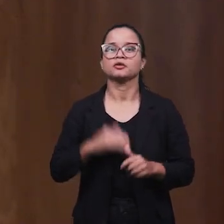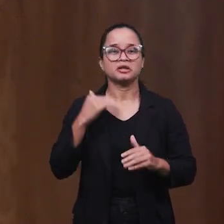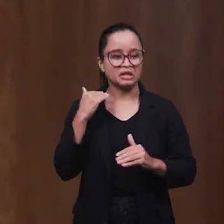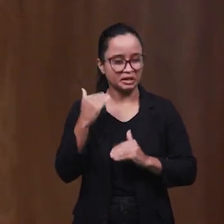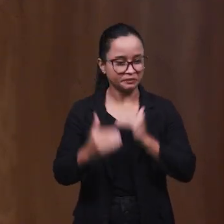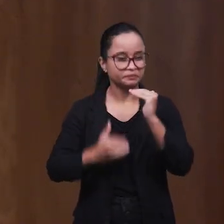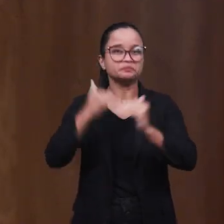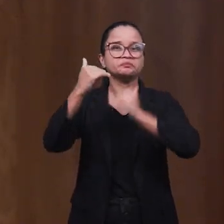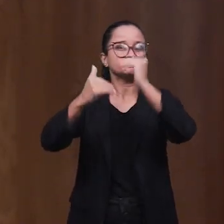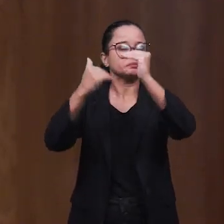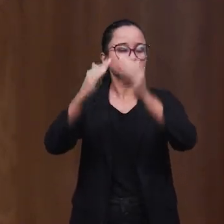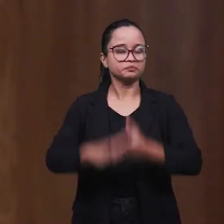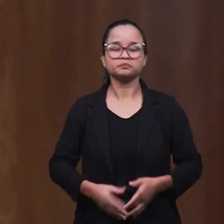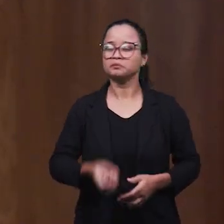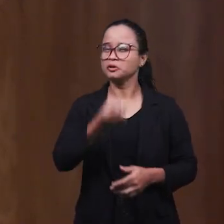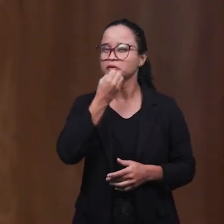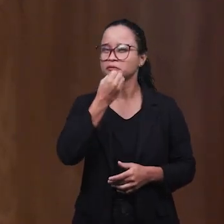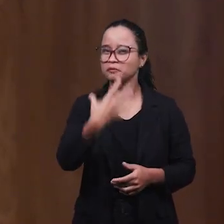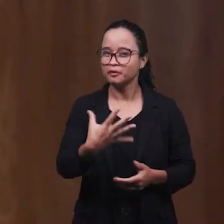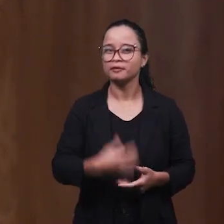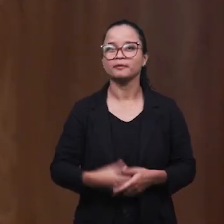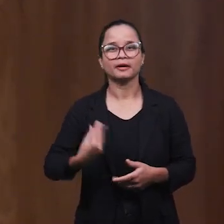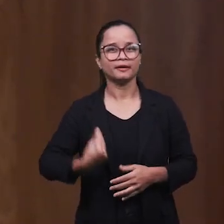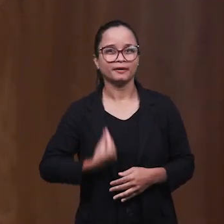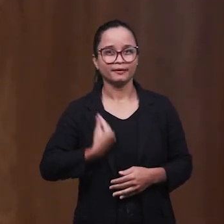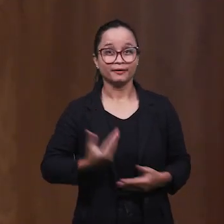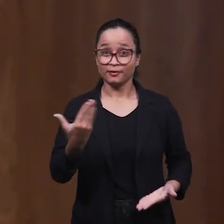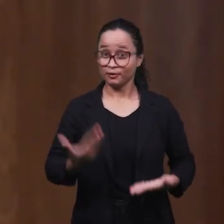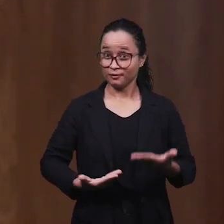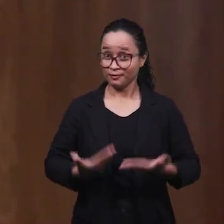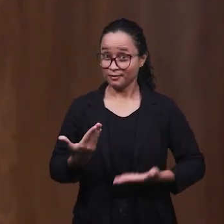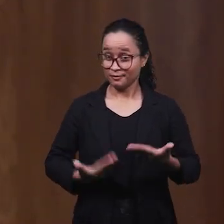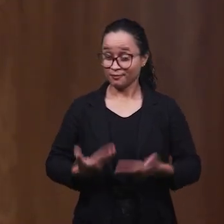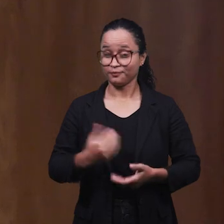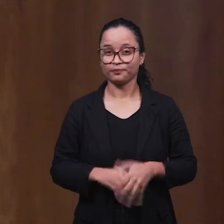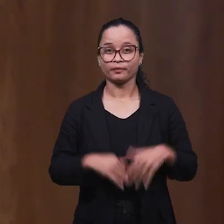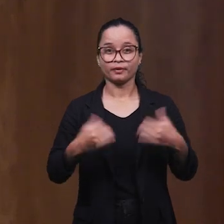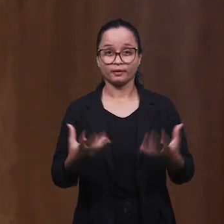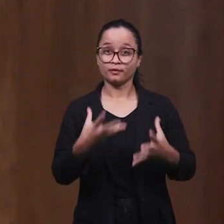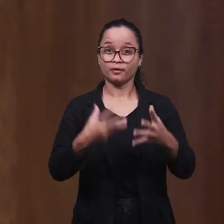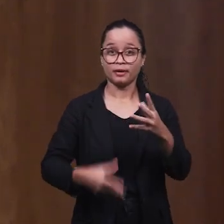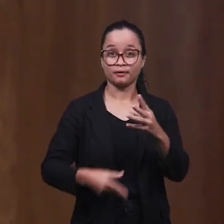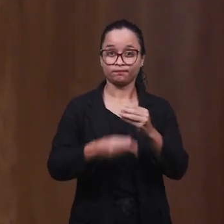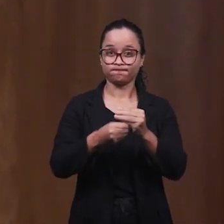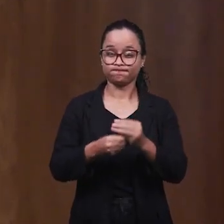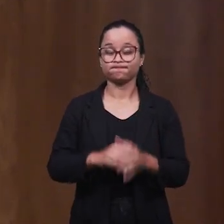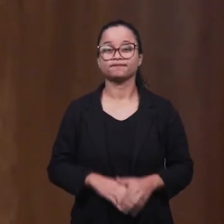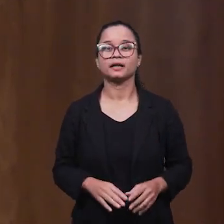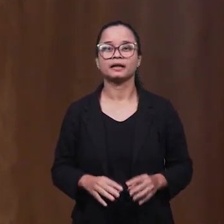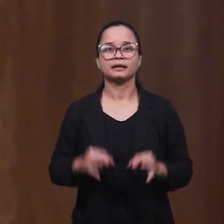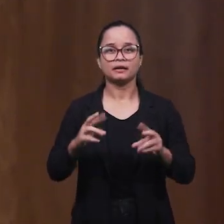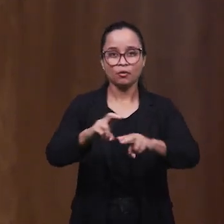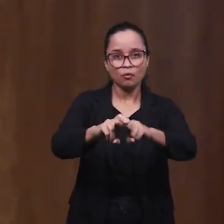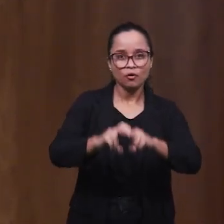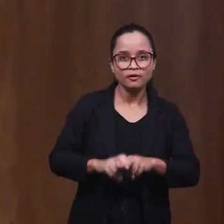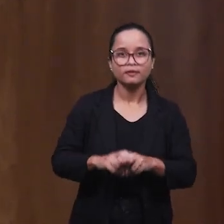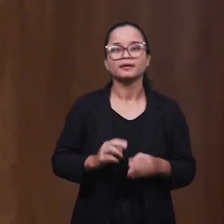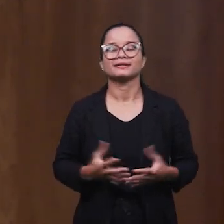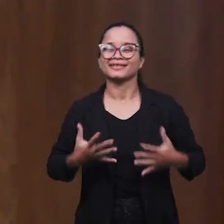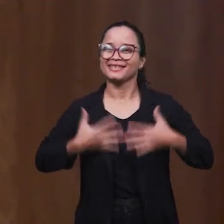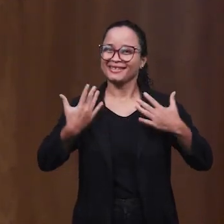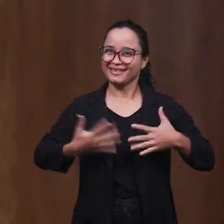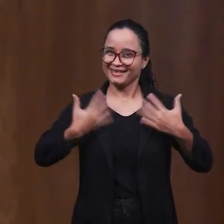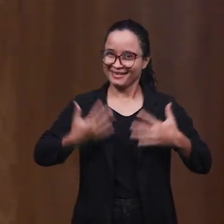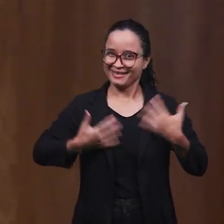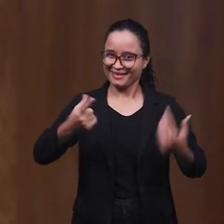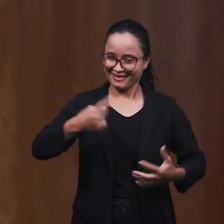enriquecimento significativo para a vida da Igreja. Estas colaborações têm sido motivo de grande alegria